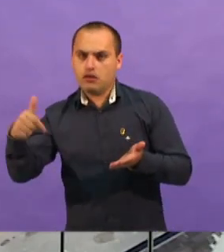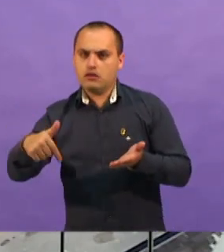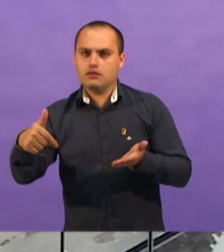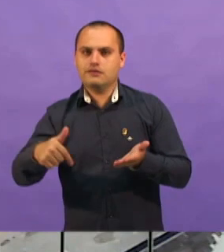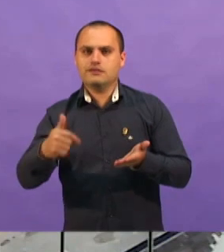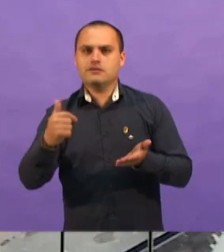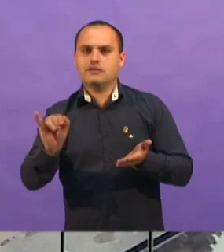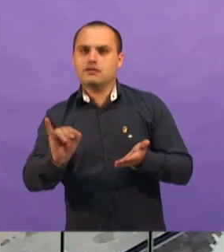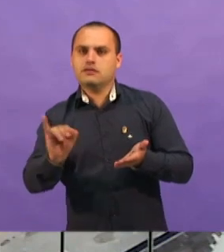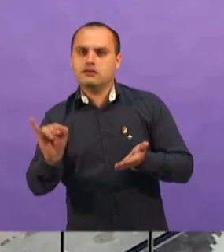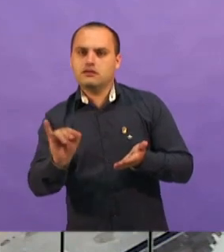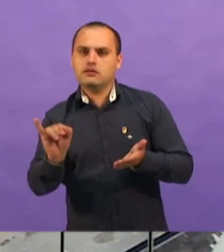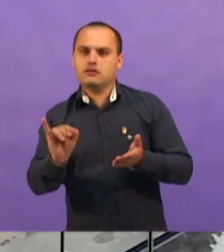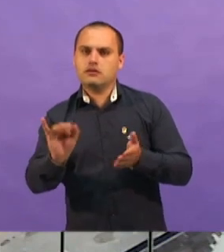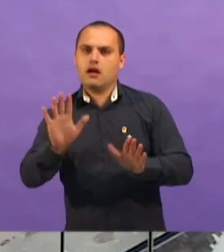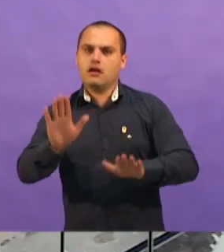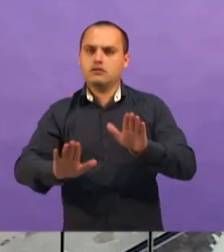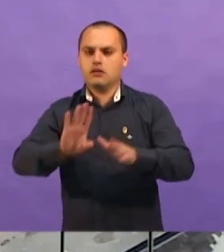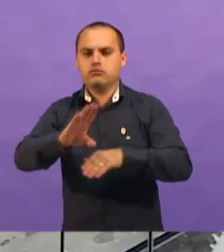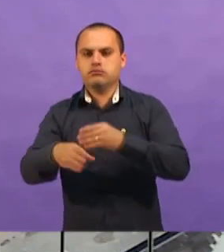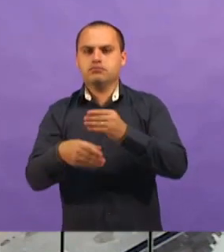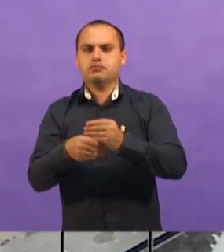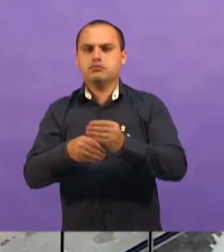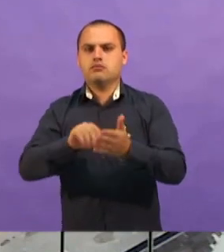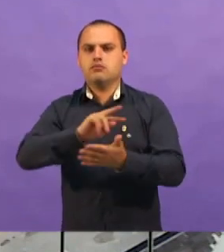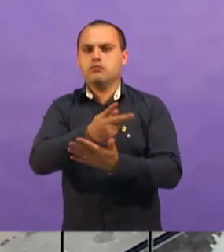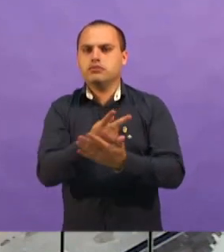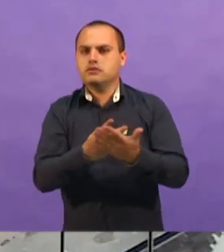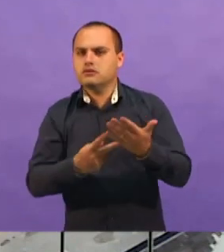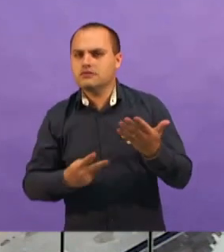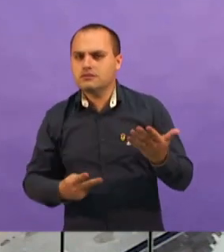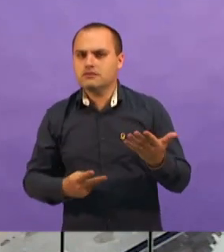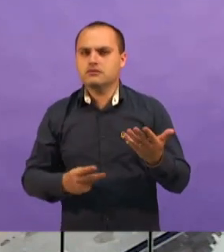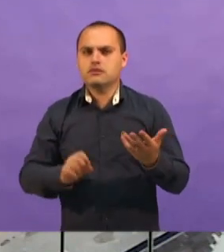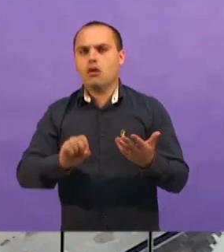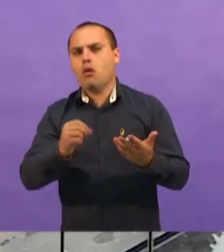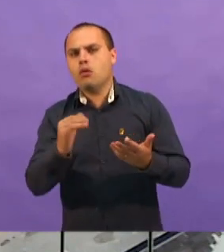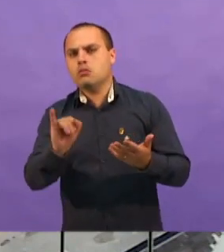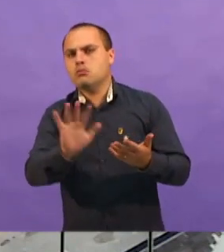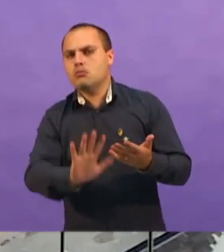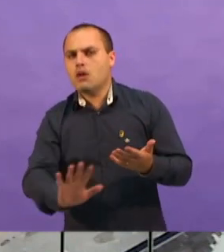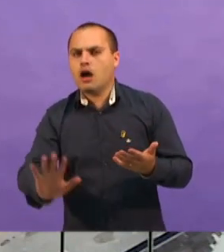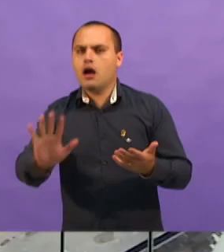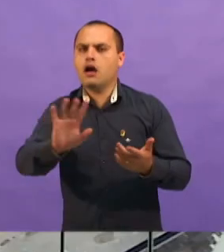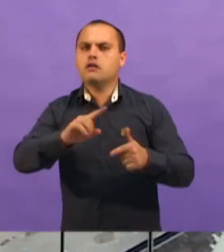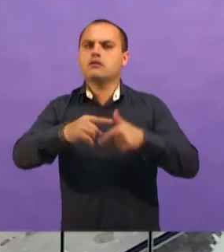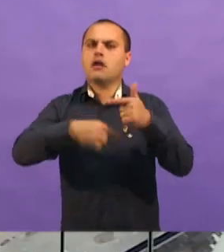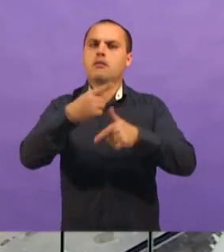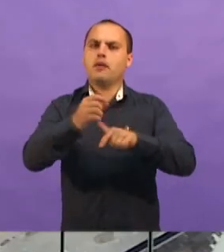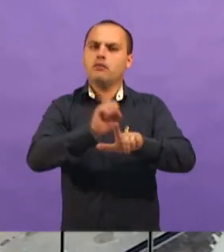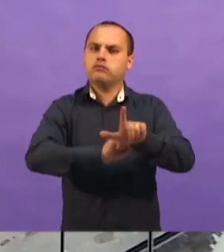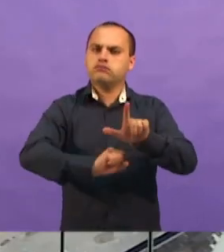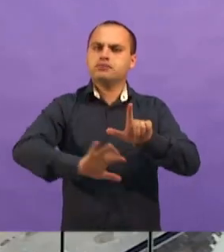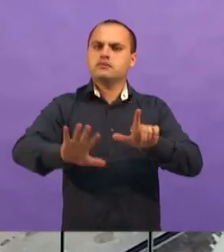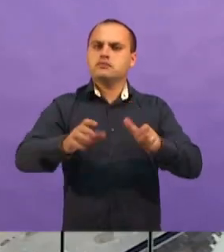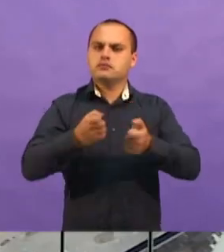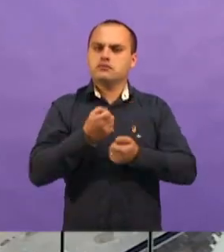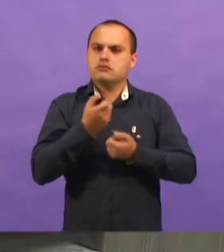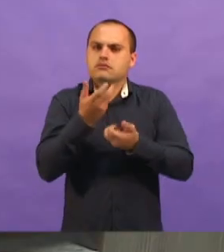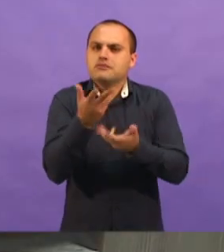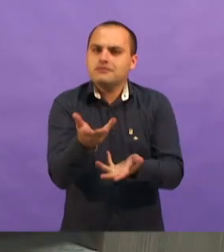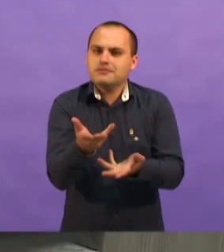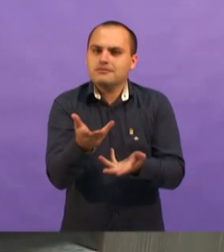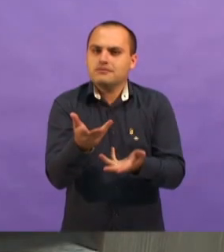ou intercalado por uma poesia, ou por uma imagem, e em seguida um depoimento, uma memória,